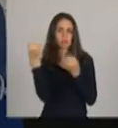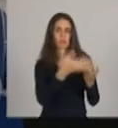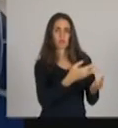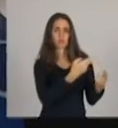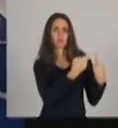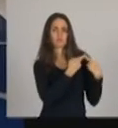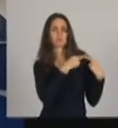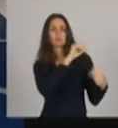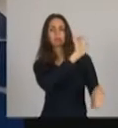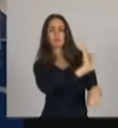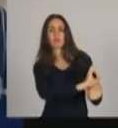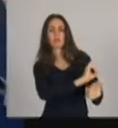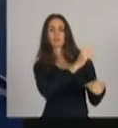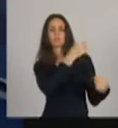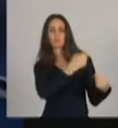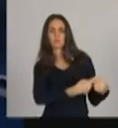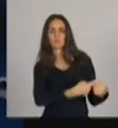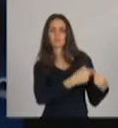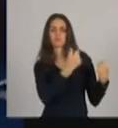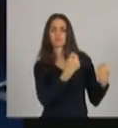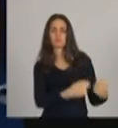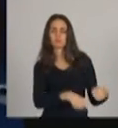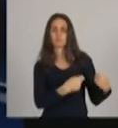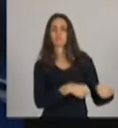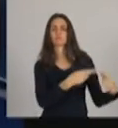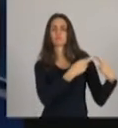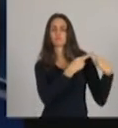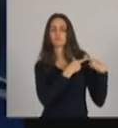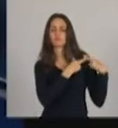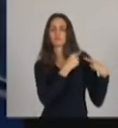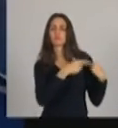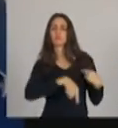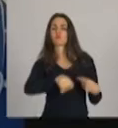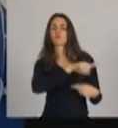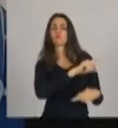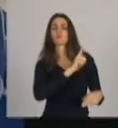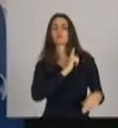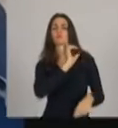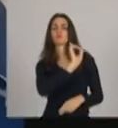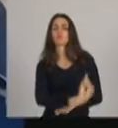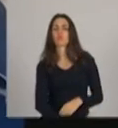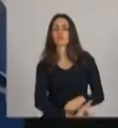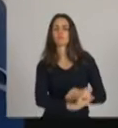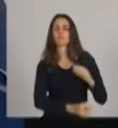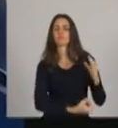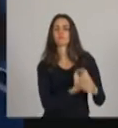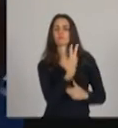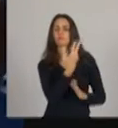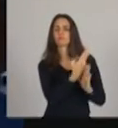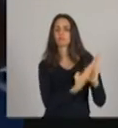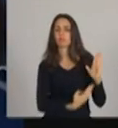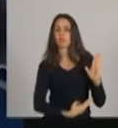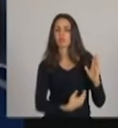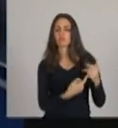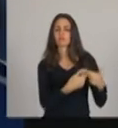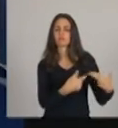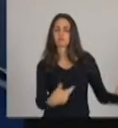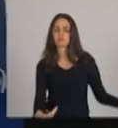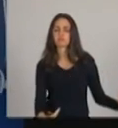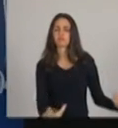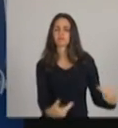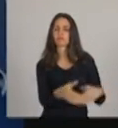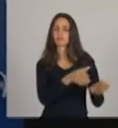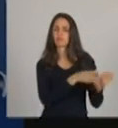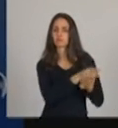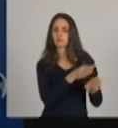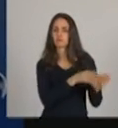estados e municípios, é claro que nós, como parlamentares, temos o direito também de pedir, como foi